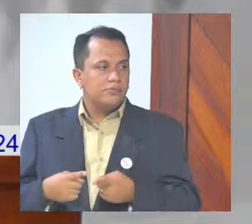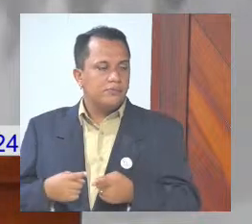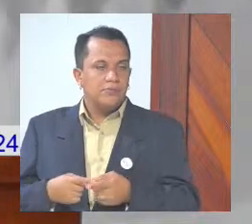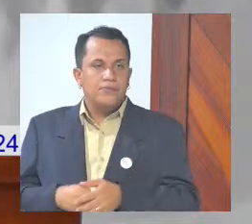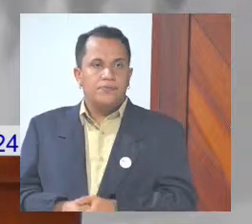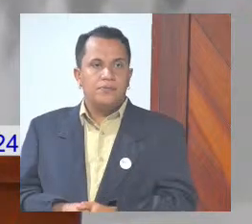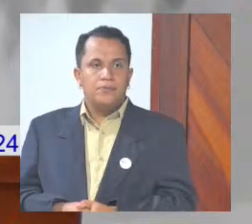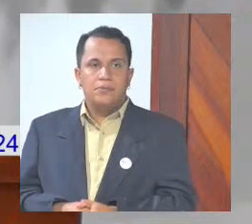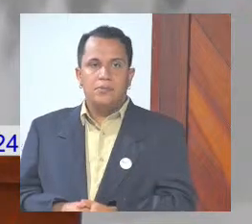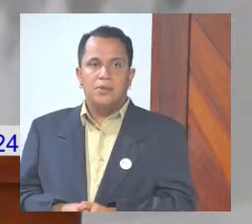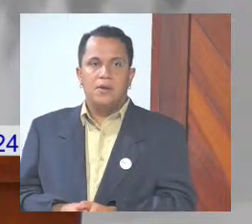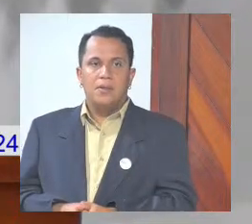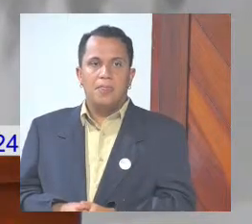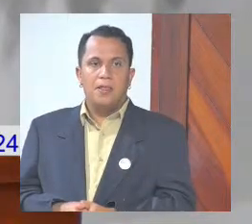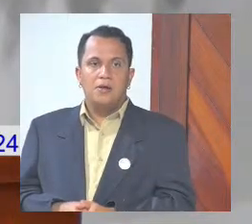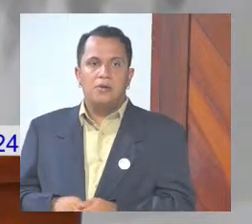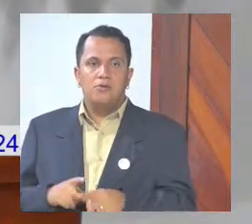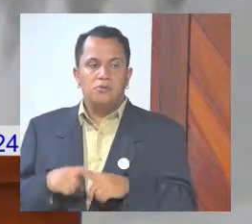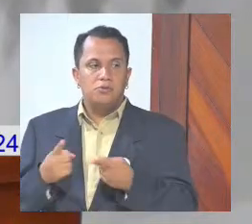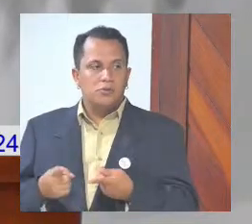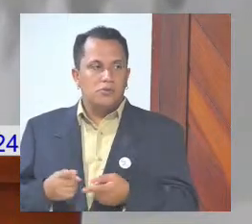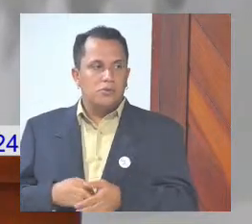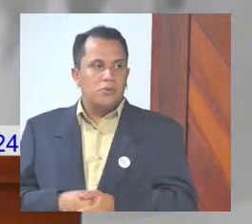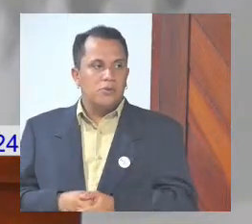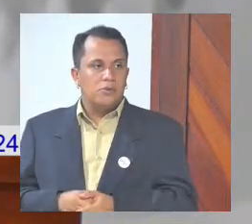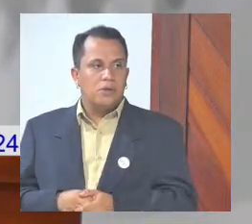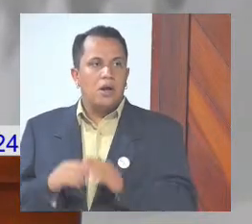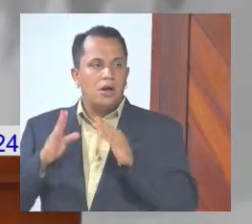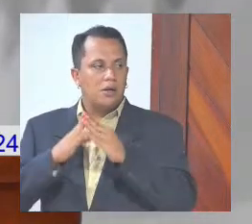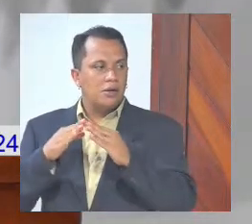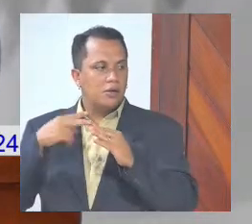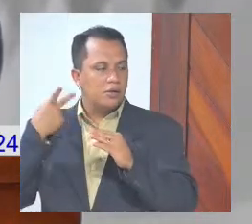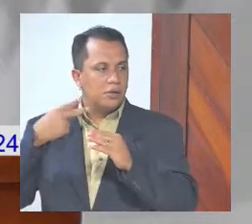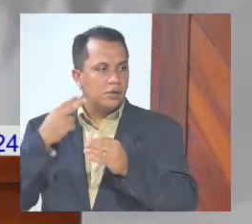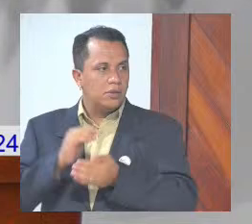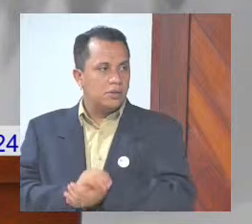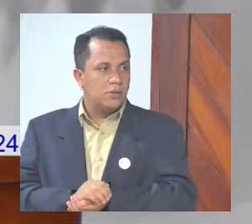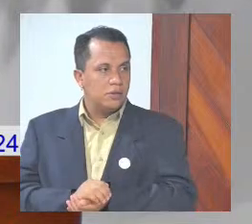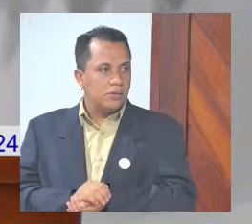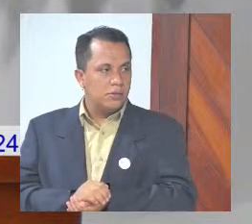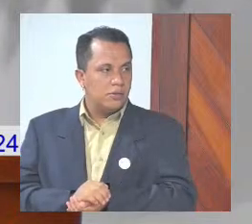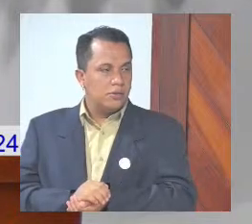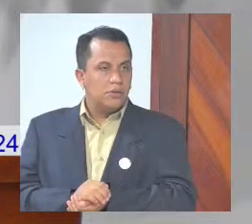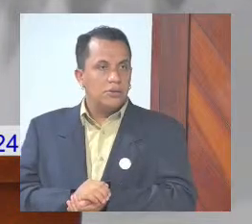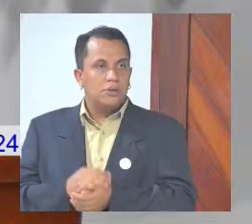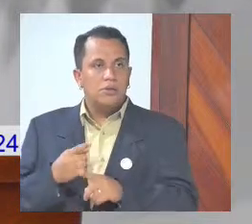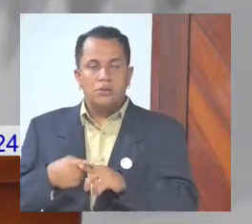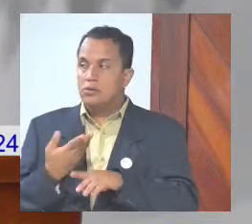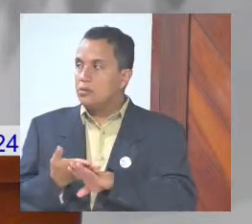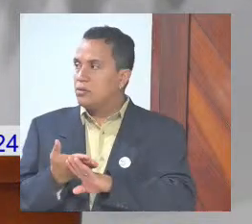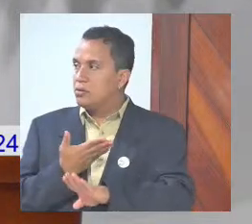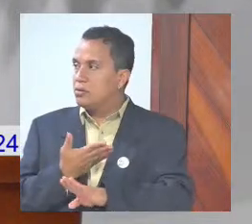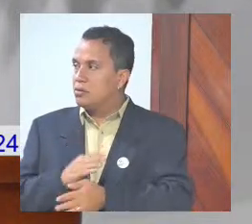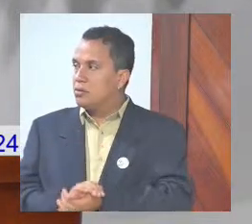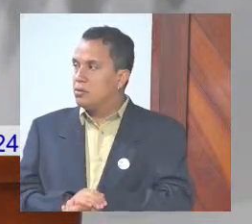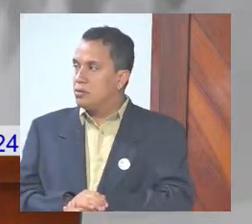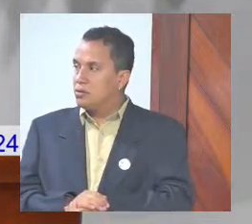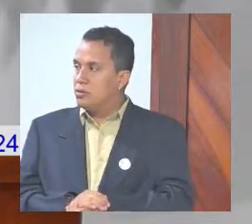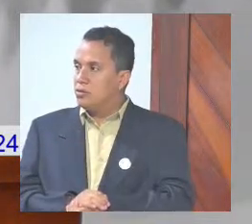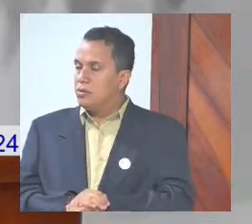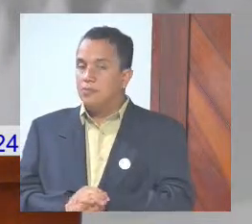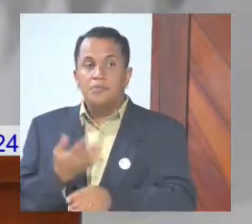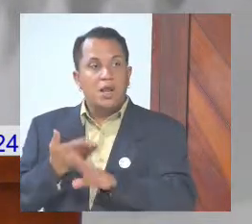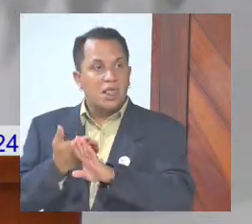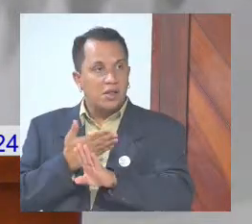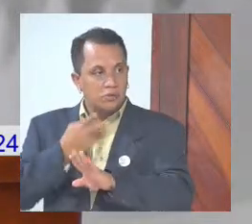sempre cobrei e vou continuar cobrando enquanto estiver nesta casa, pode ter certeza disso. Defender a população do